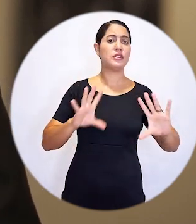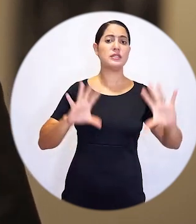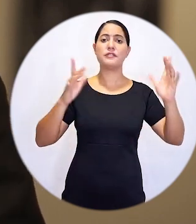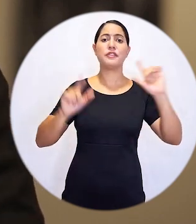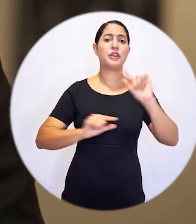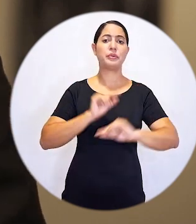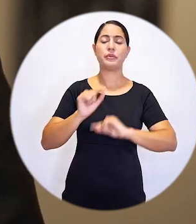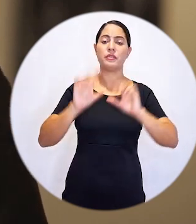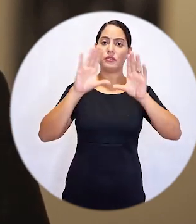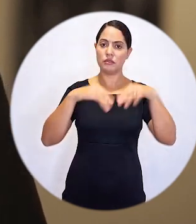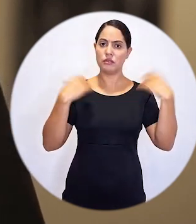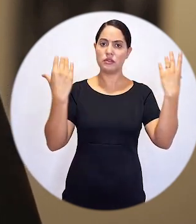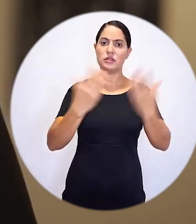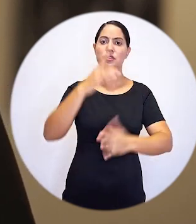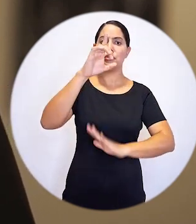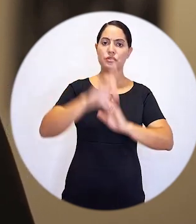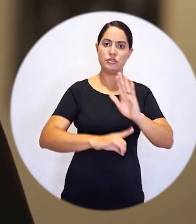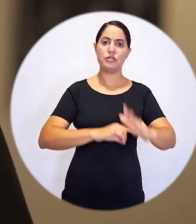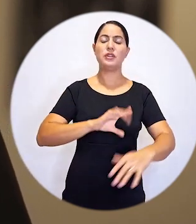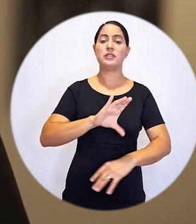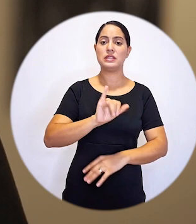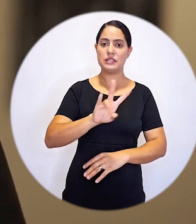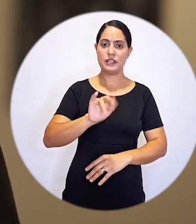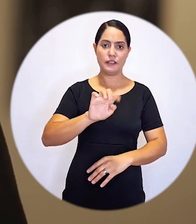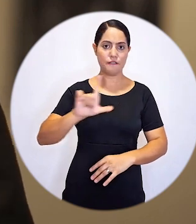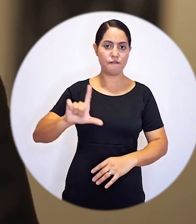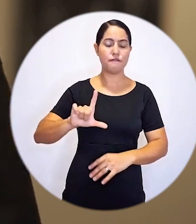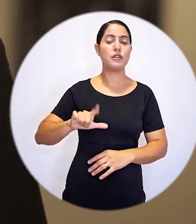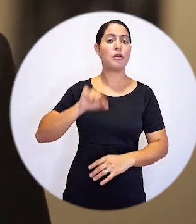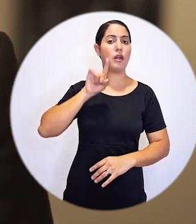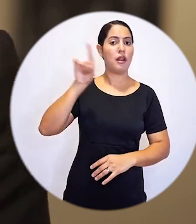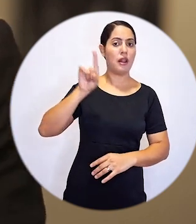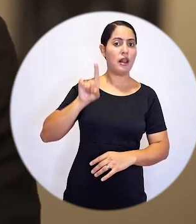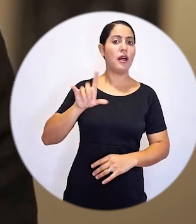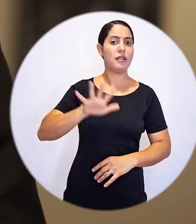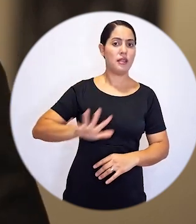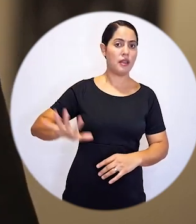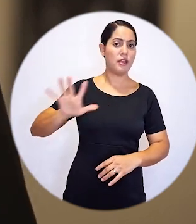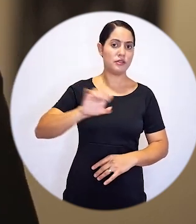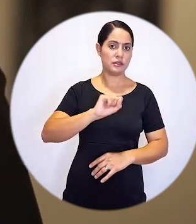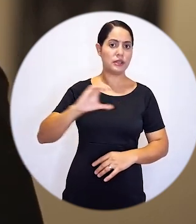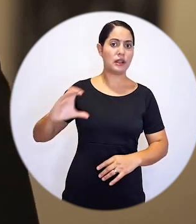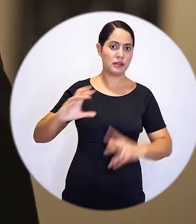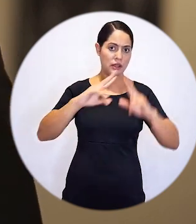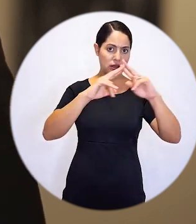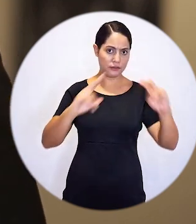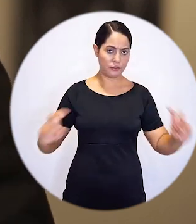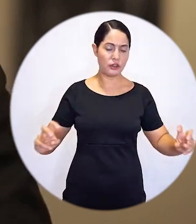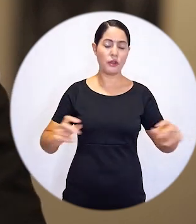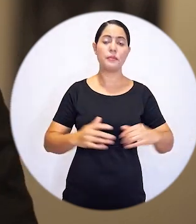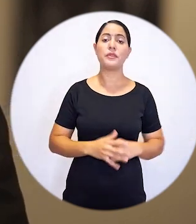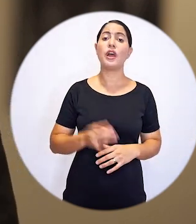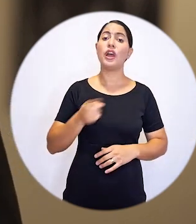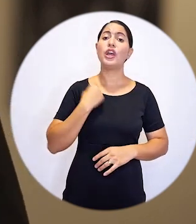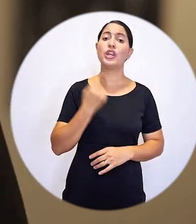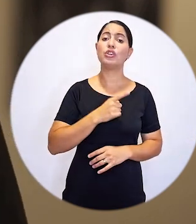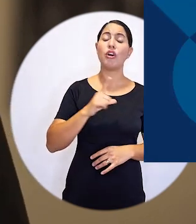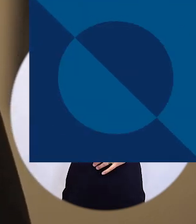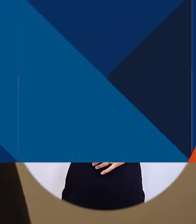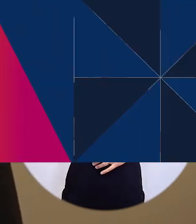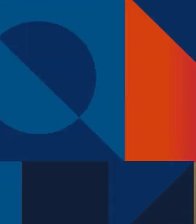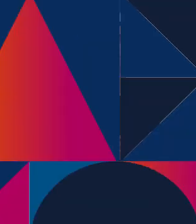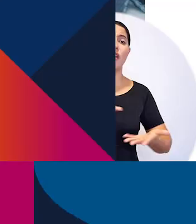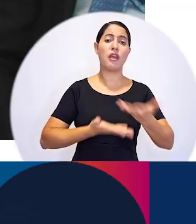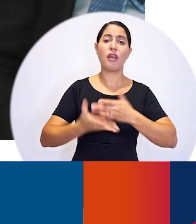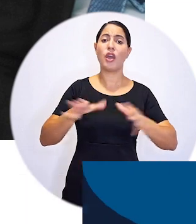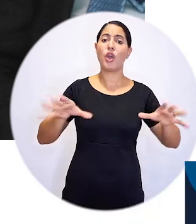evento nacional, que é o Congresso de Direito Processual Civil de Florianópolis, em que reunimos grandes lideranças do processo civil de